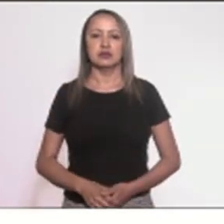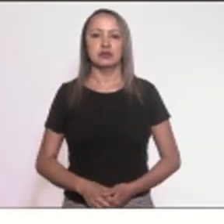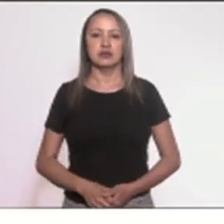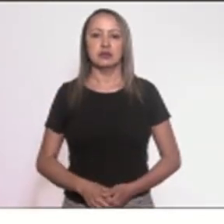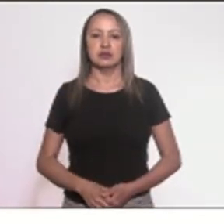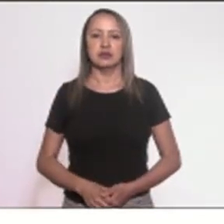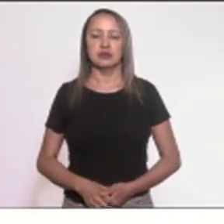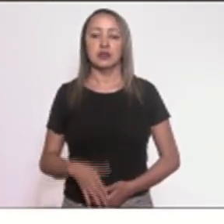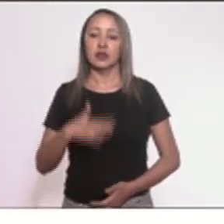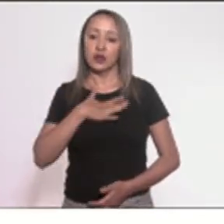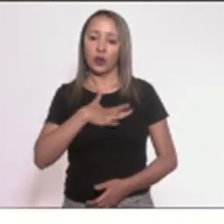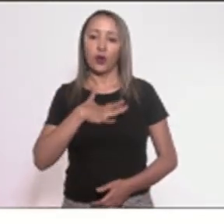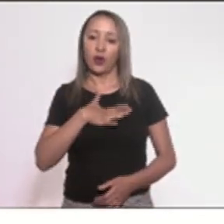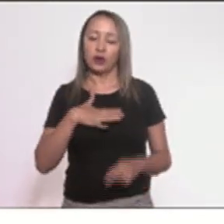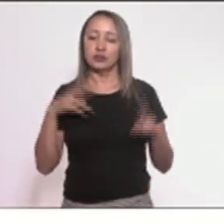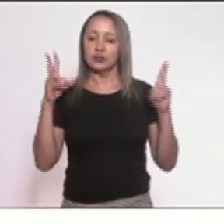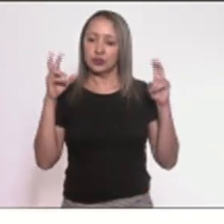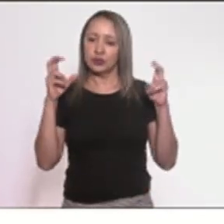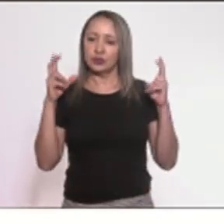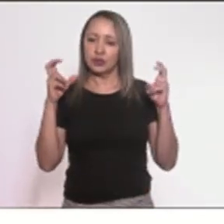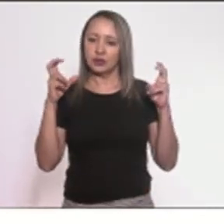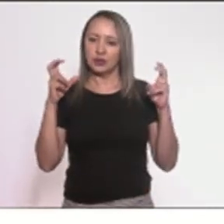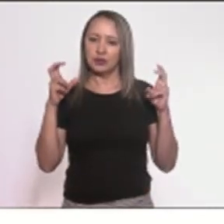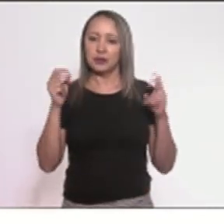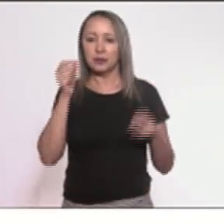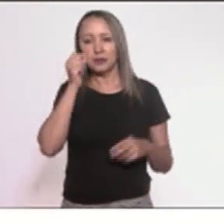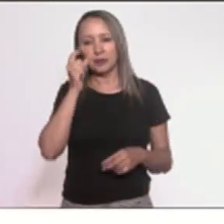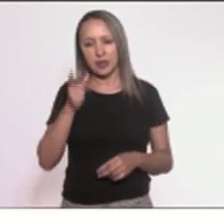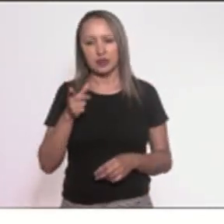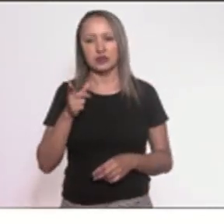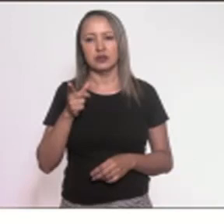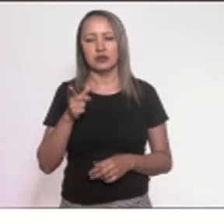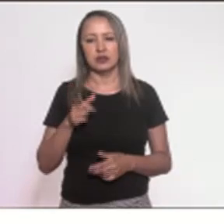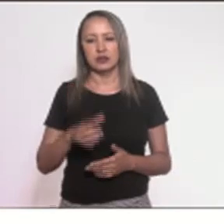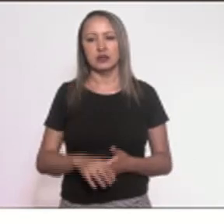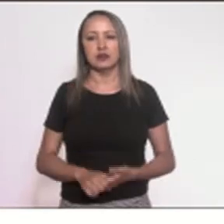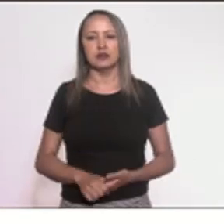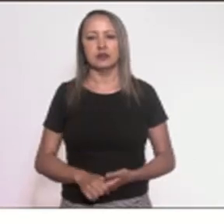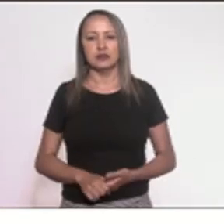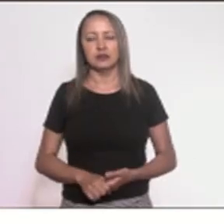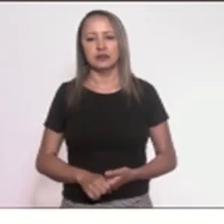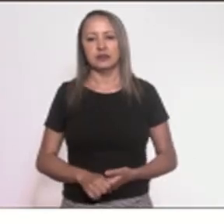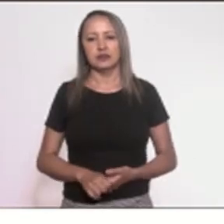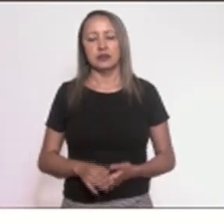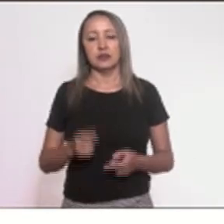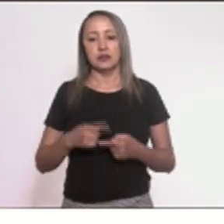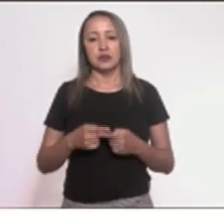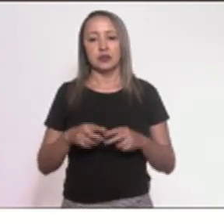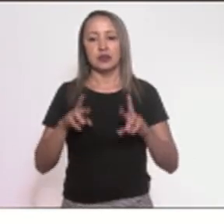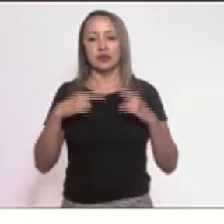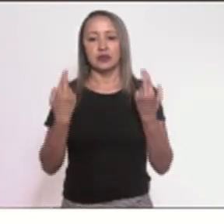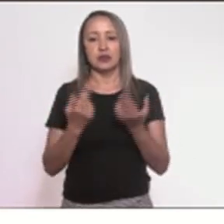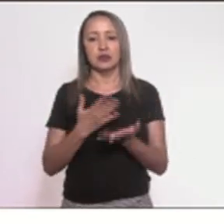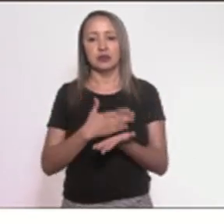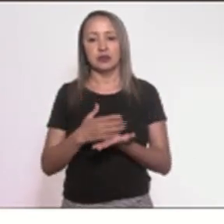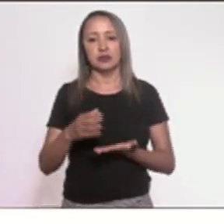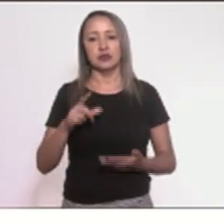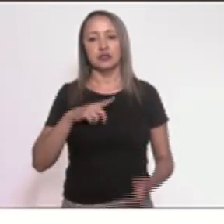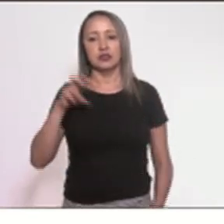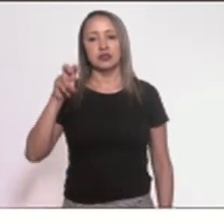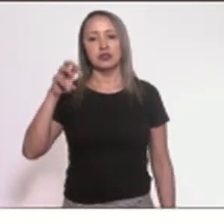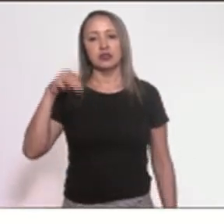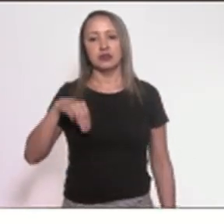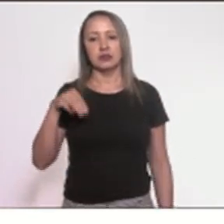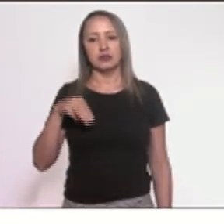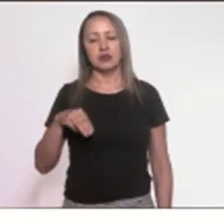que gosta desse tema, ouça. Aqui no expediente inicial eu tinha 5 minutos e